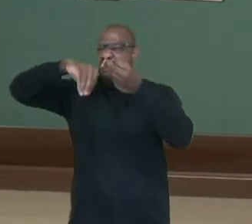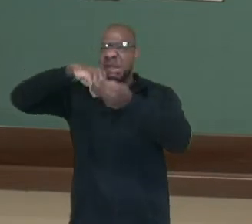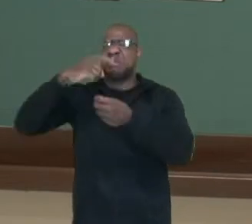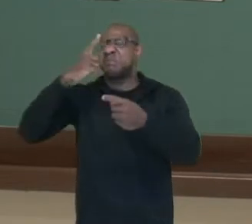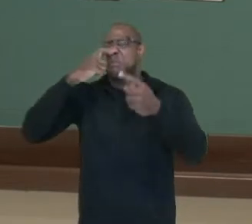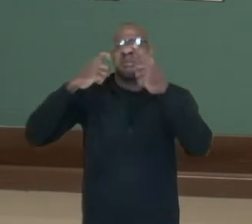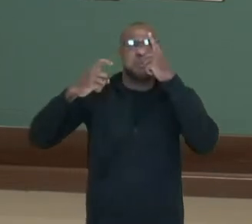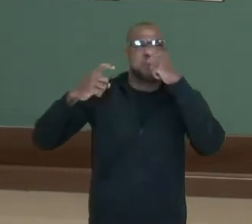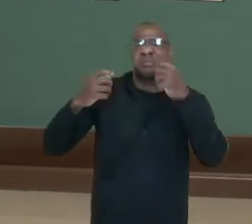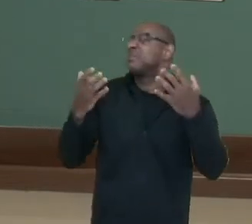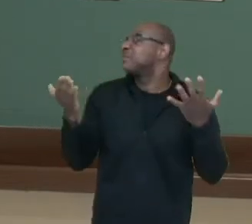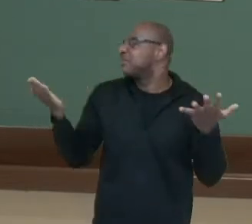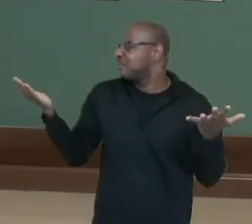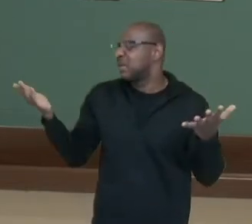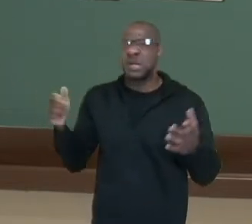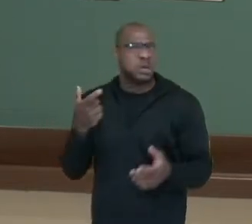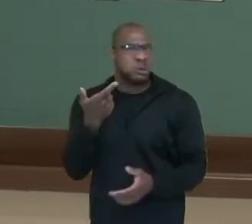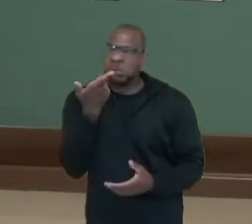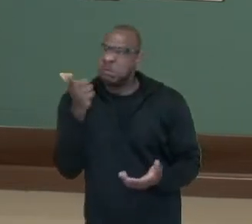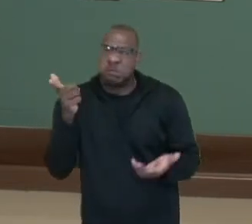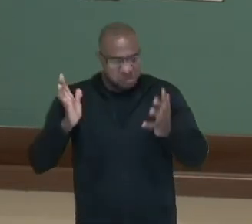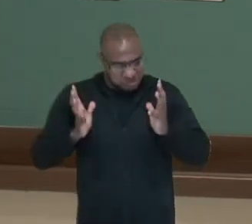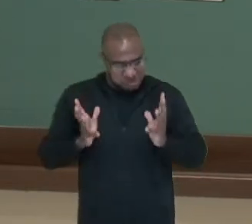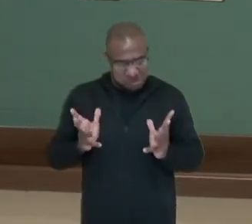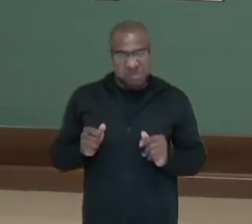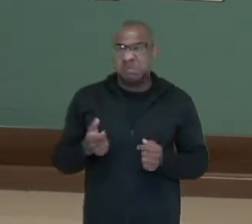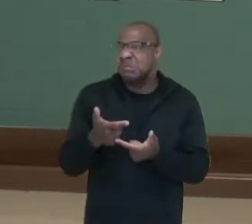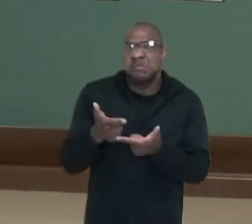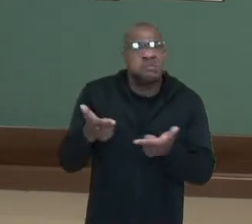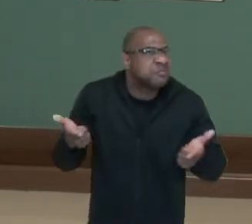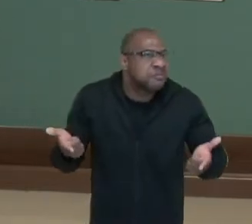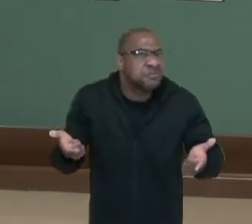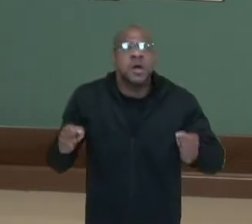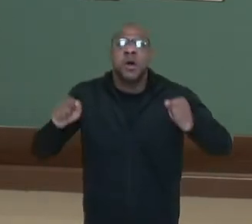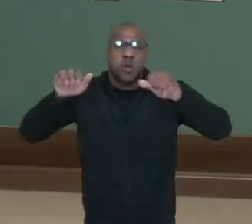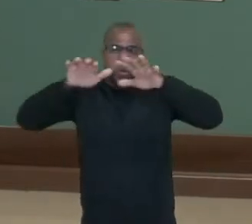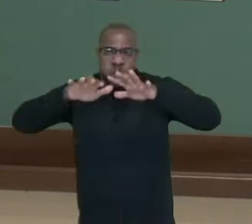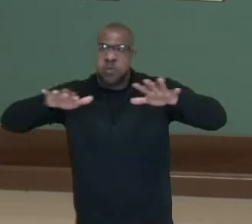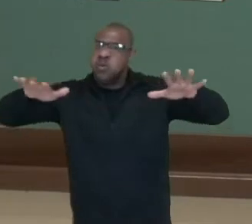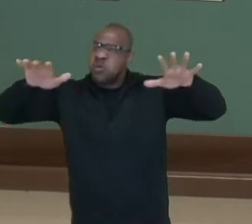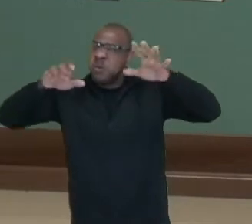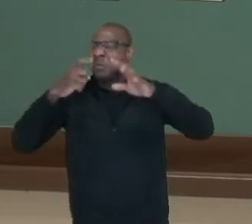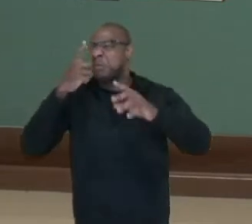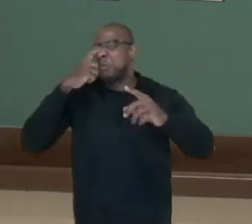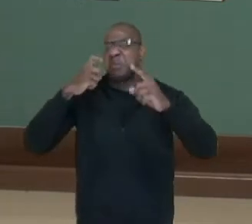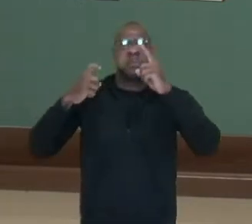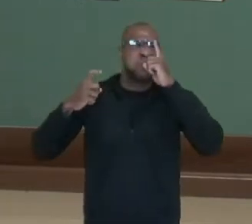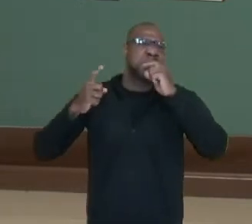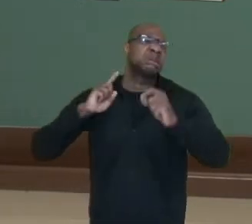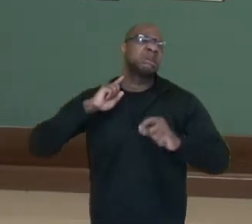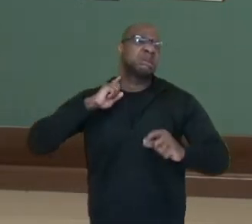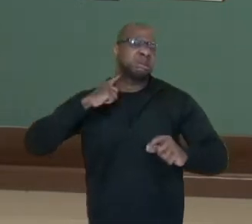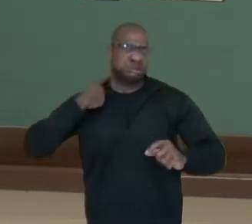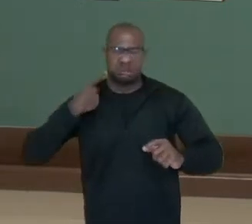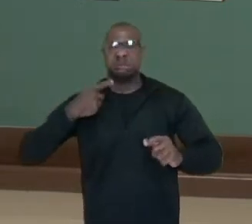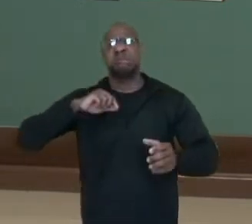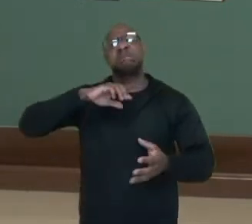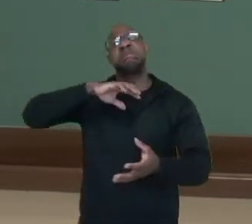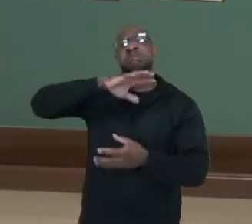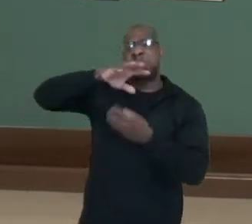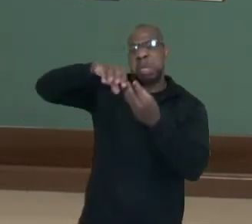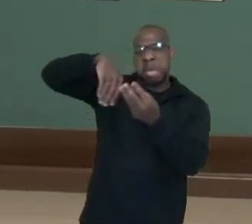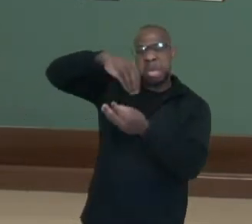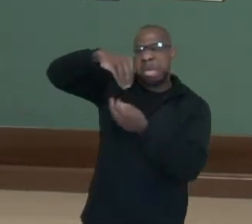com um ambiente assim? Não, né? O ambiente vai estar poluído, né? Por conta da interferência